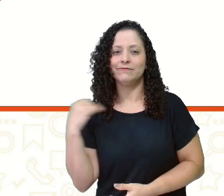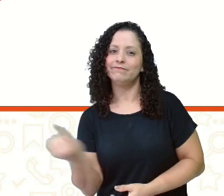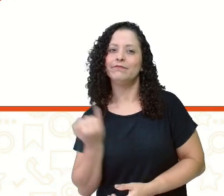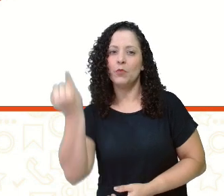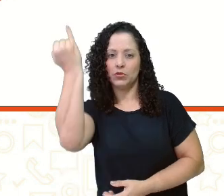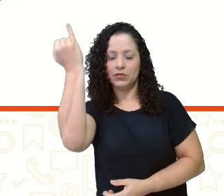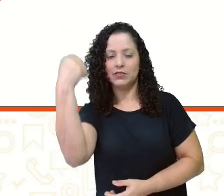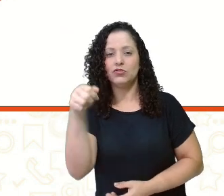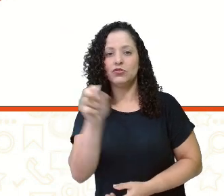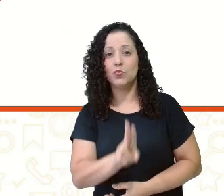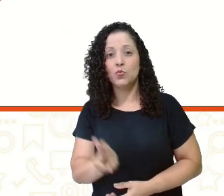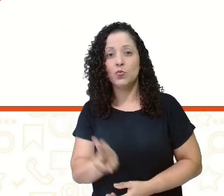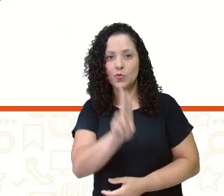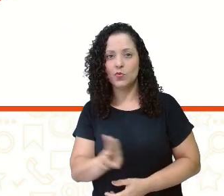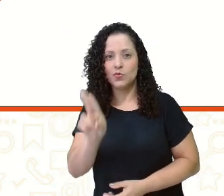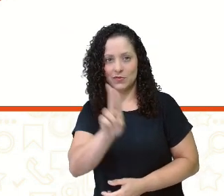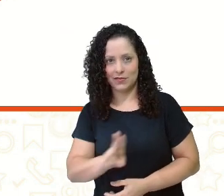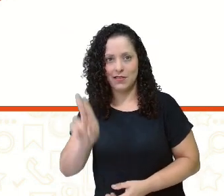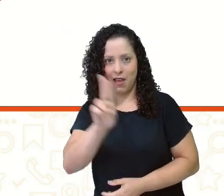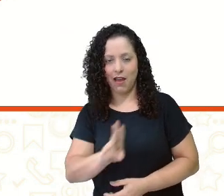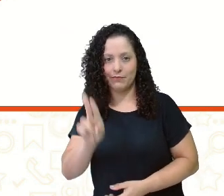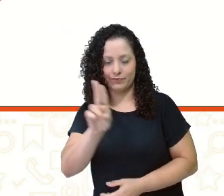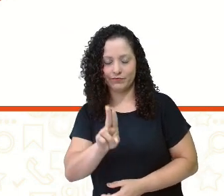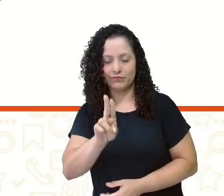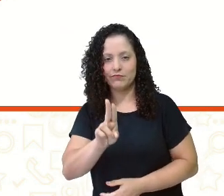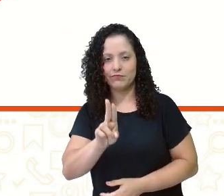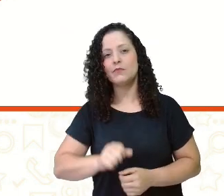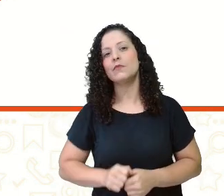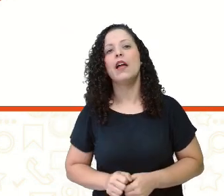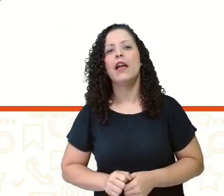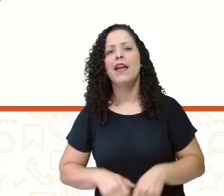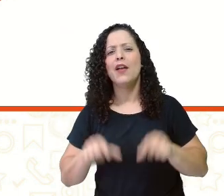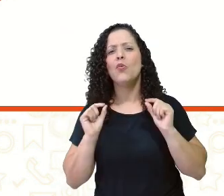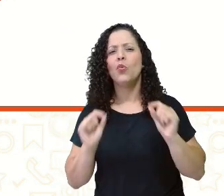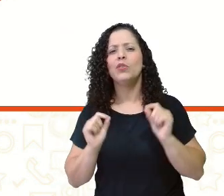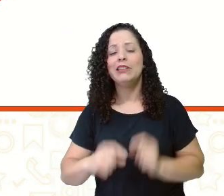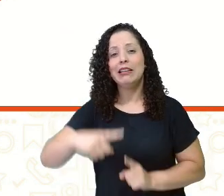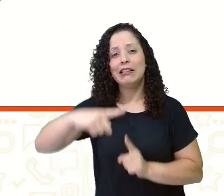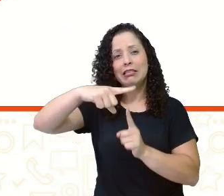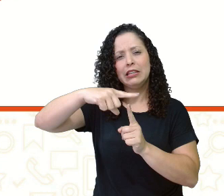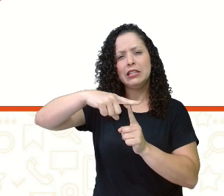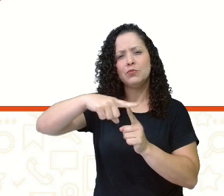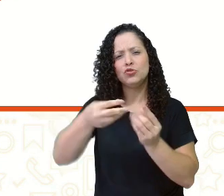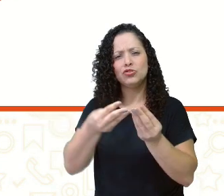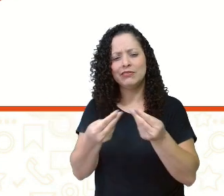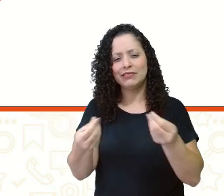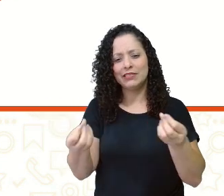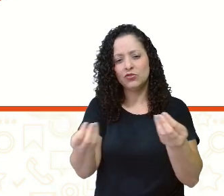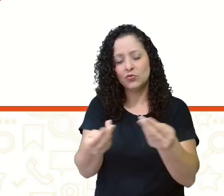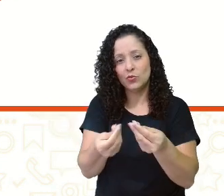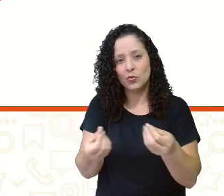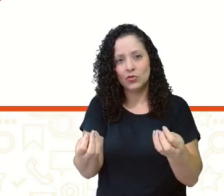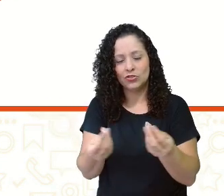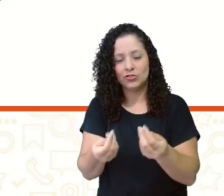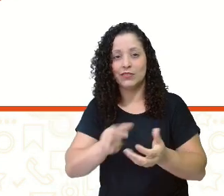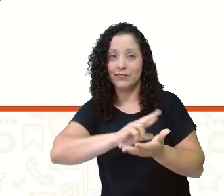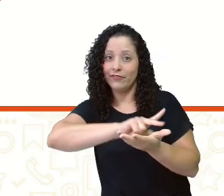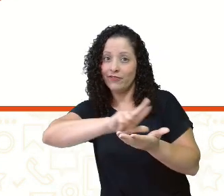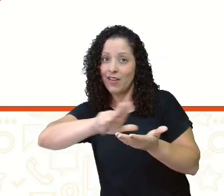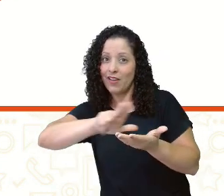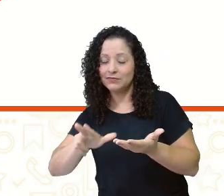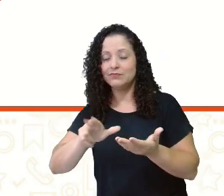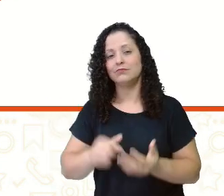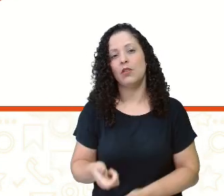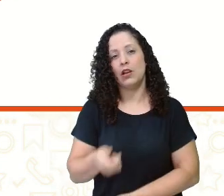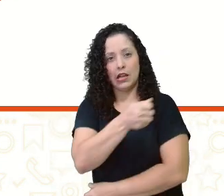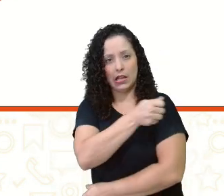gente priorize, na verdade, na configuração do nosso trabalho, são vários tipos de texturas, de espessuras. Então, o